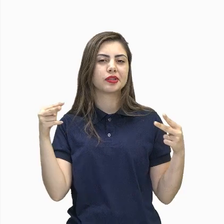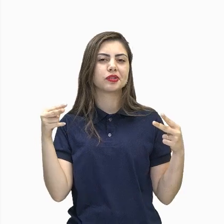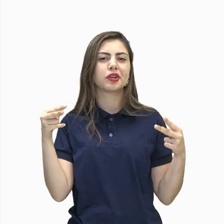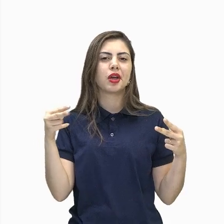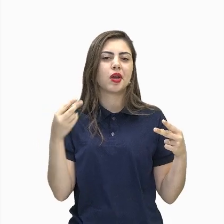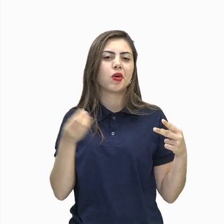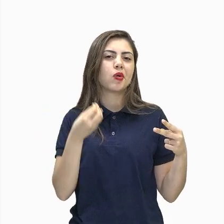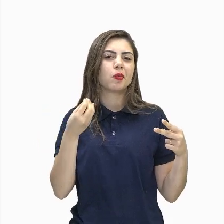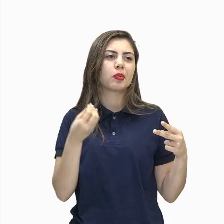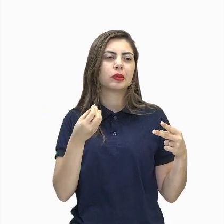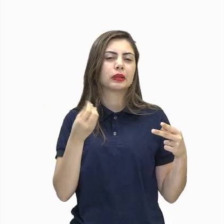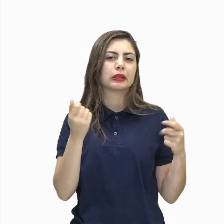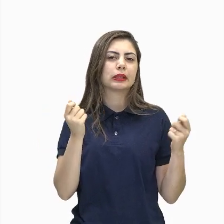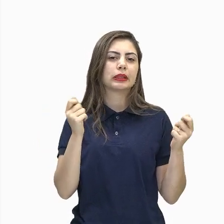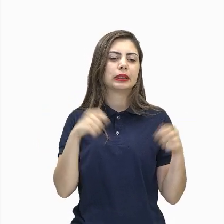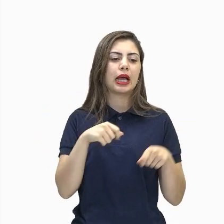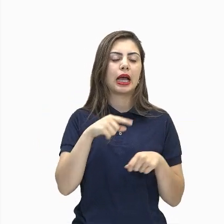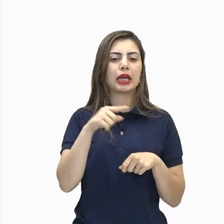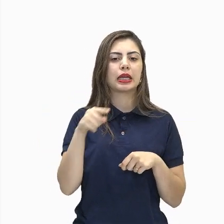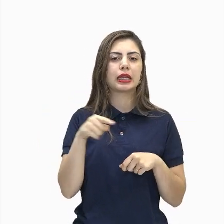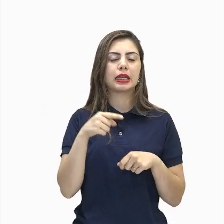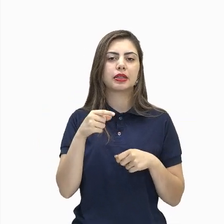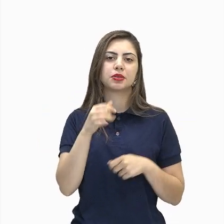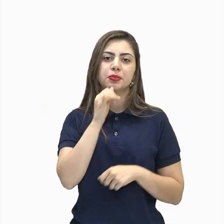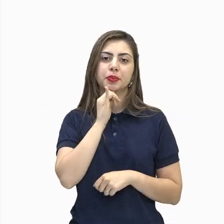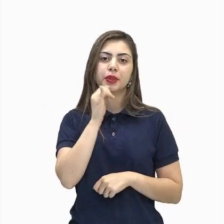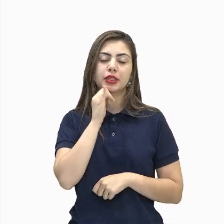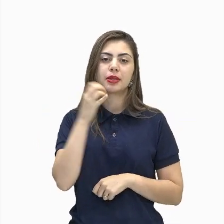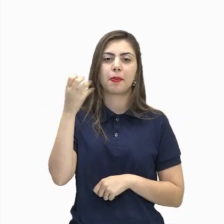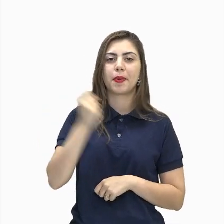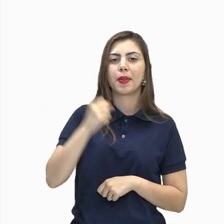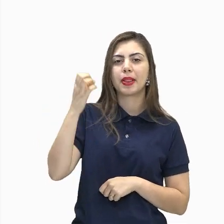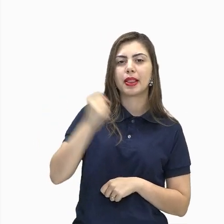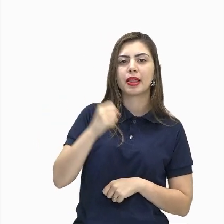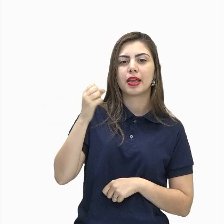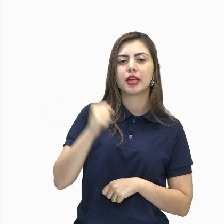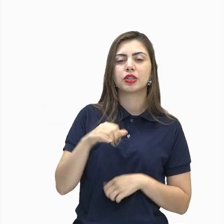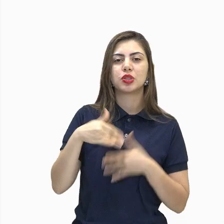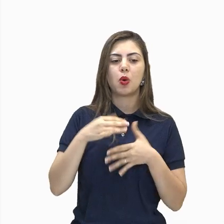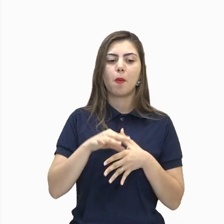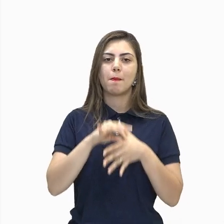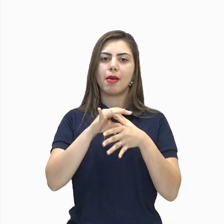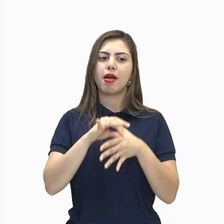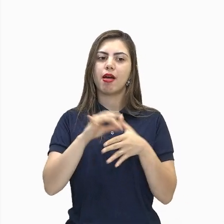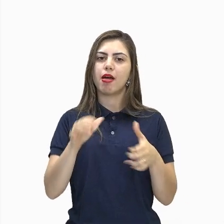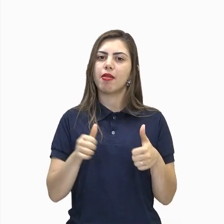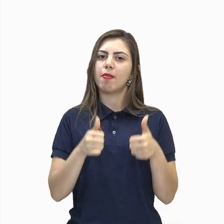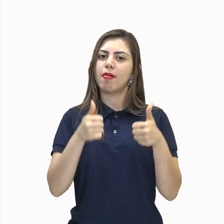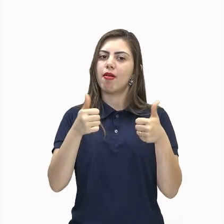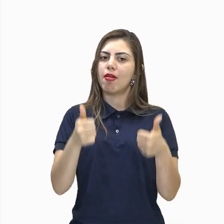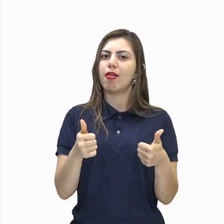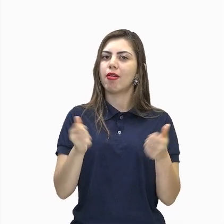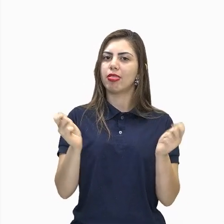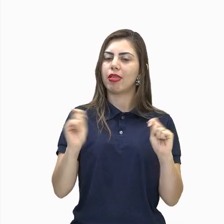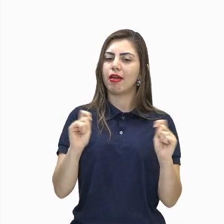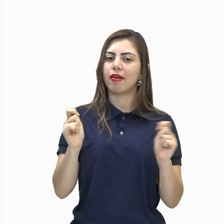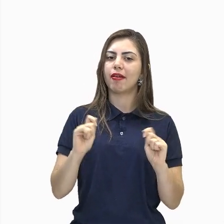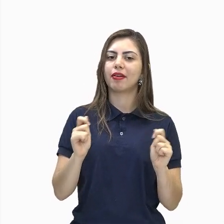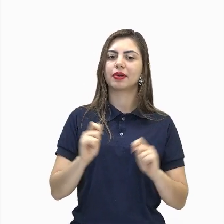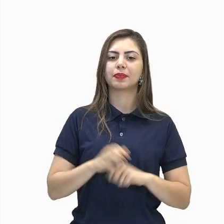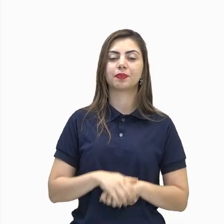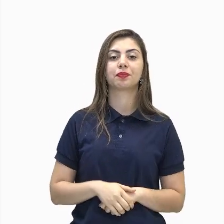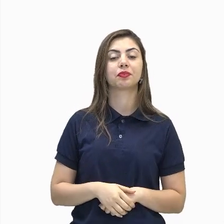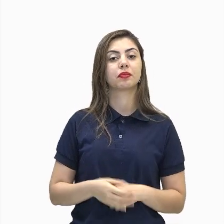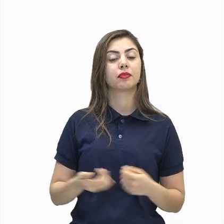com uma produção mais elevada, por exemplo, no caso do leite, ou uma carne com uma maior qualidade. Ela também tem aplicações